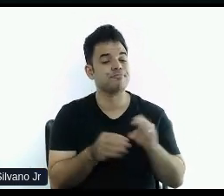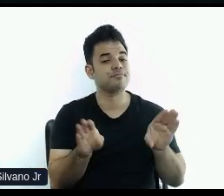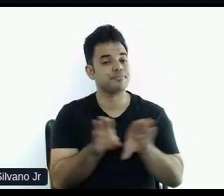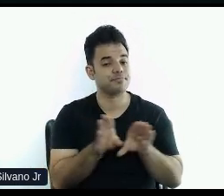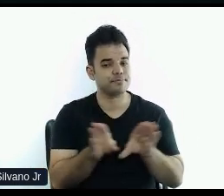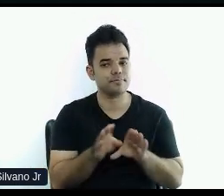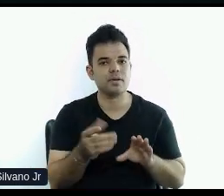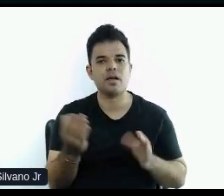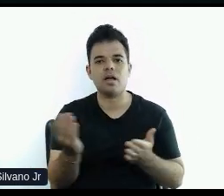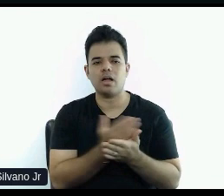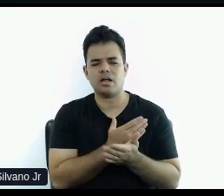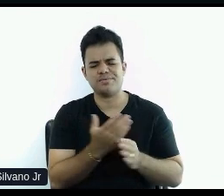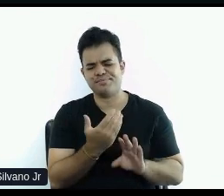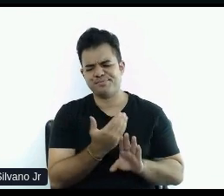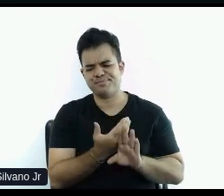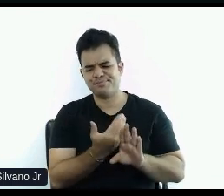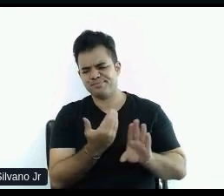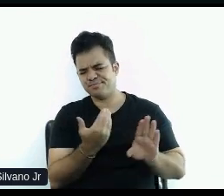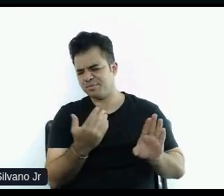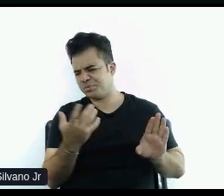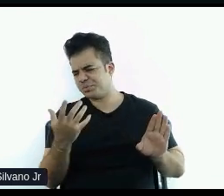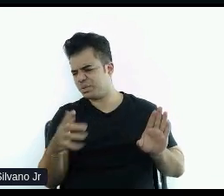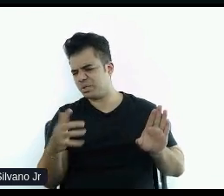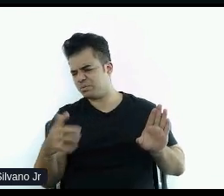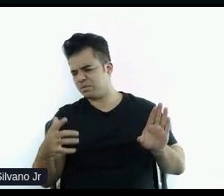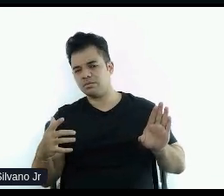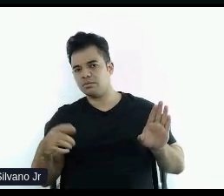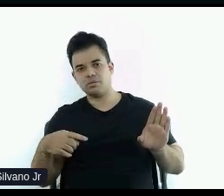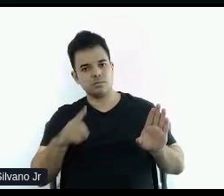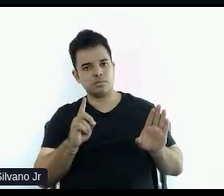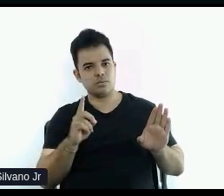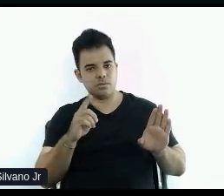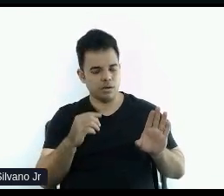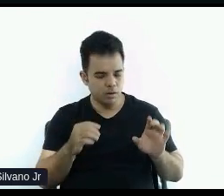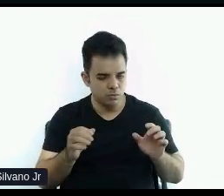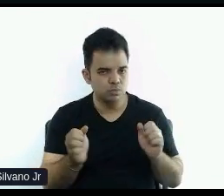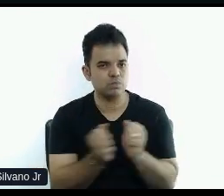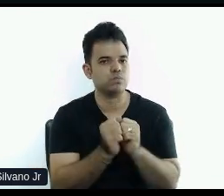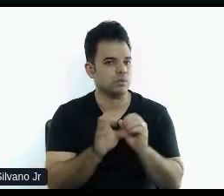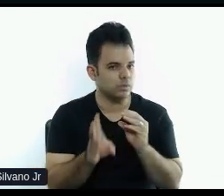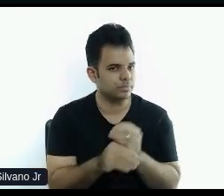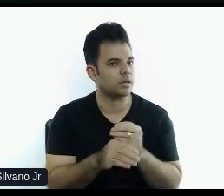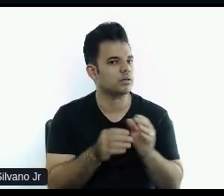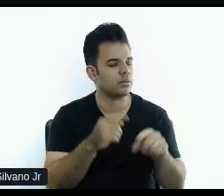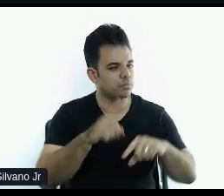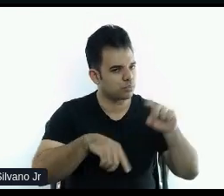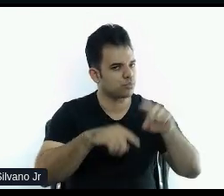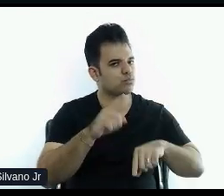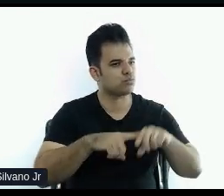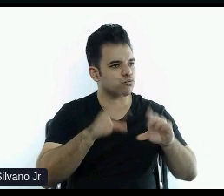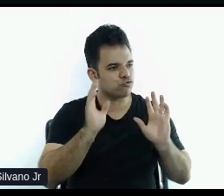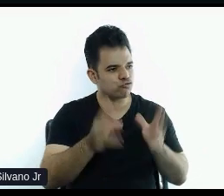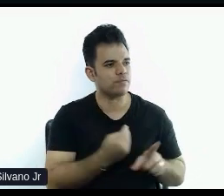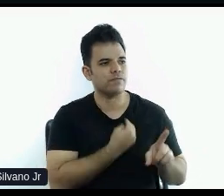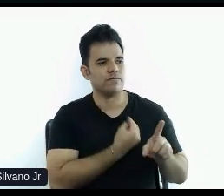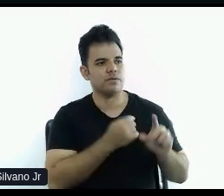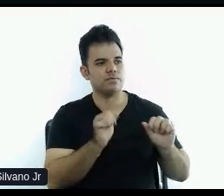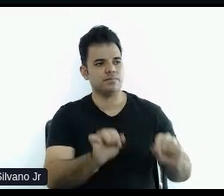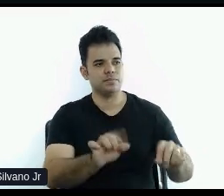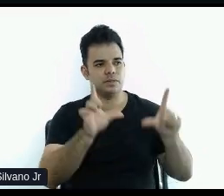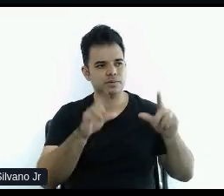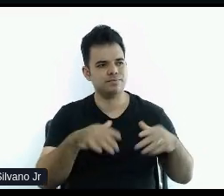muitas pessoas de ainda assim tentarem colocar acessibilidade em produtos já existentes. E aí era